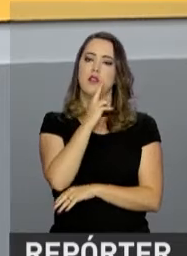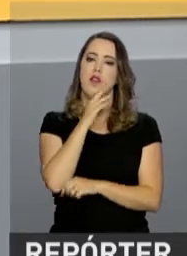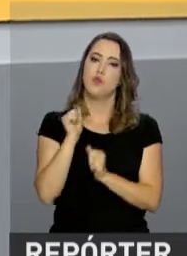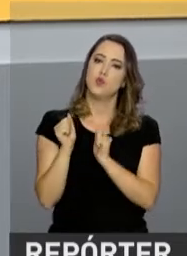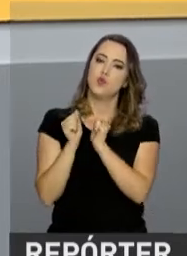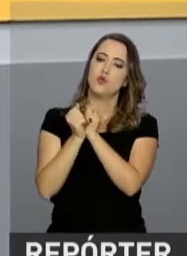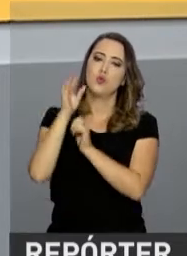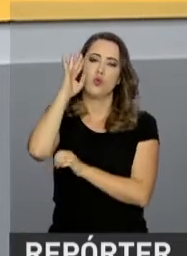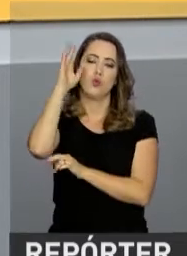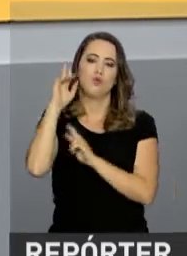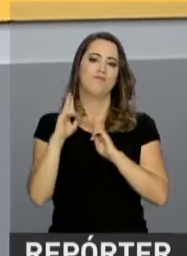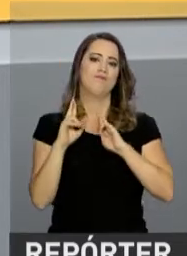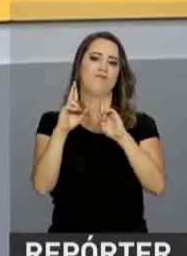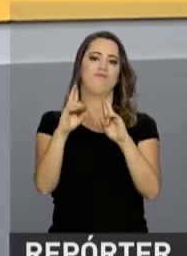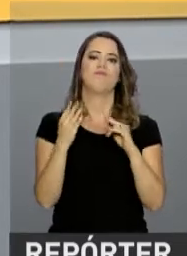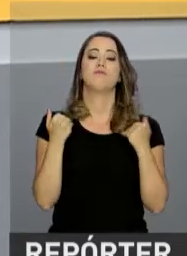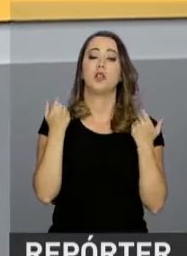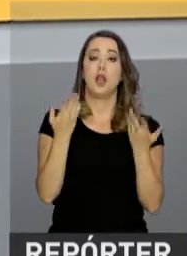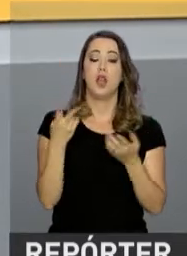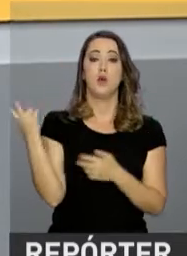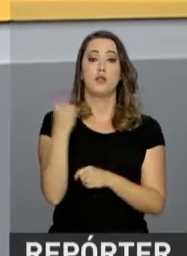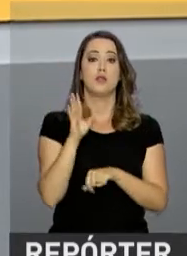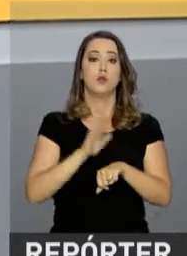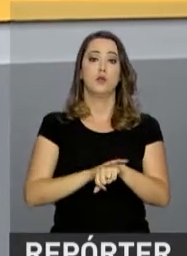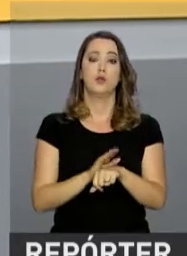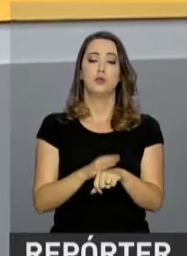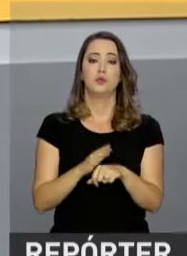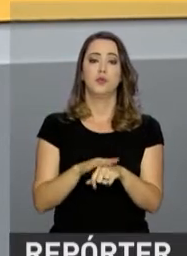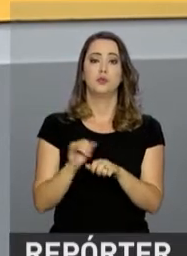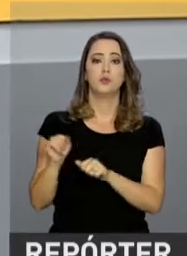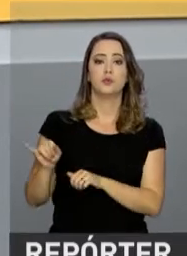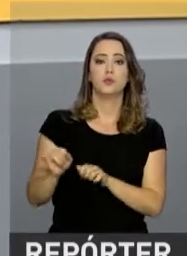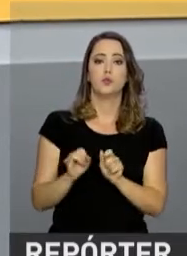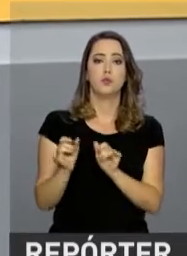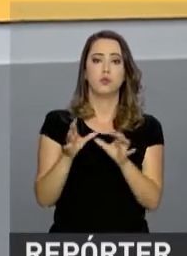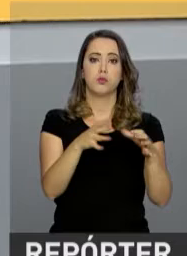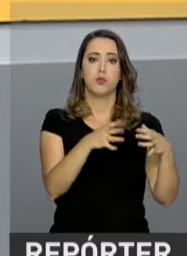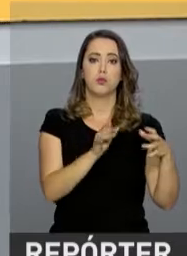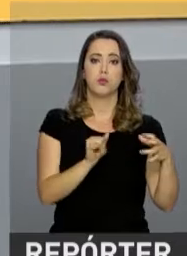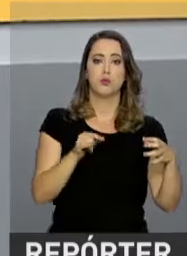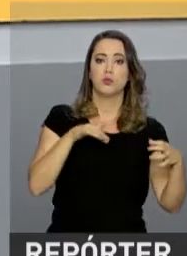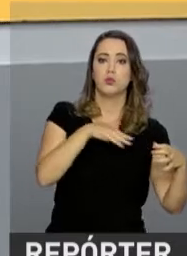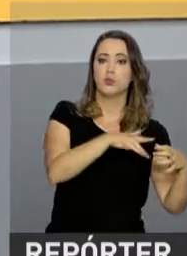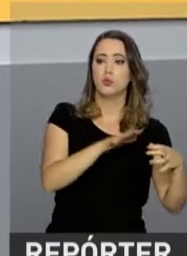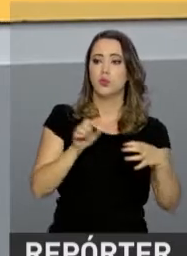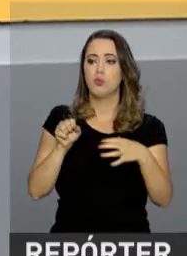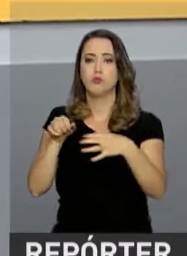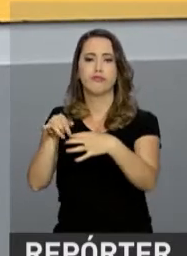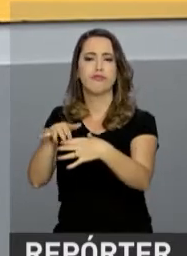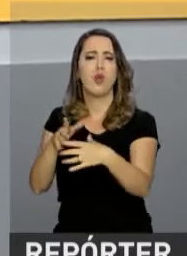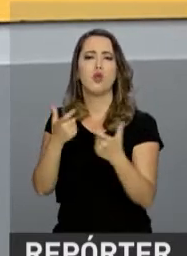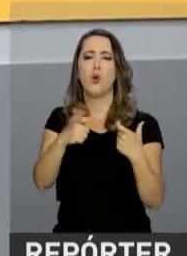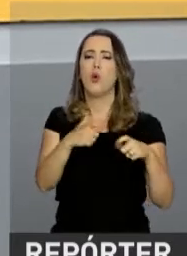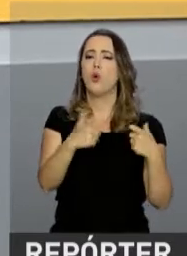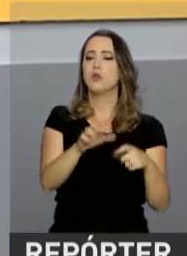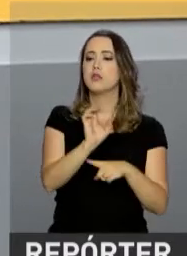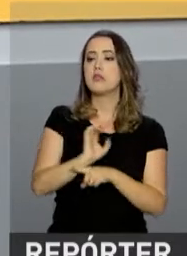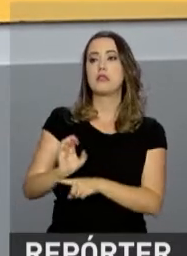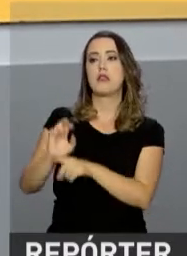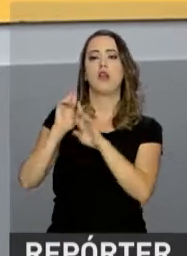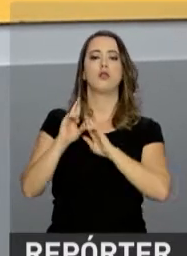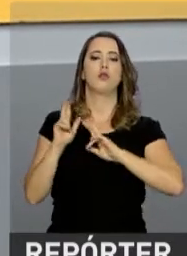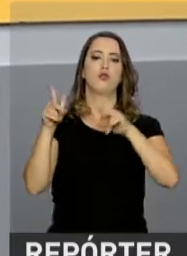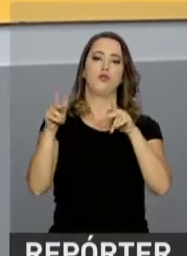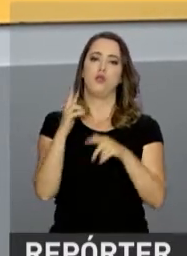e esperança. É a segunda etapa do processo de interiorização dos imigrantes venezuelanos. A repórter Gabriela Noronha